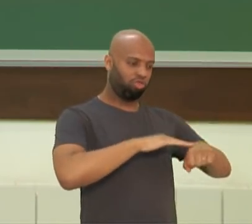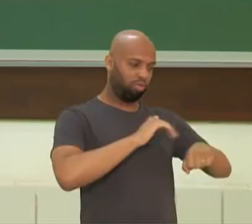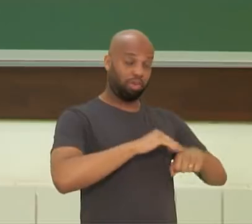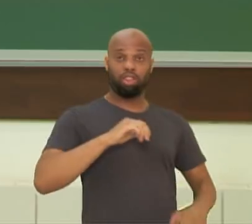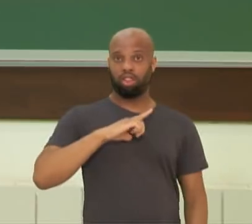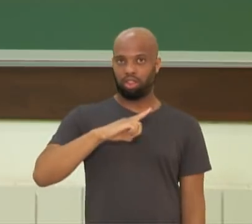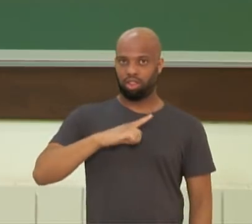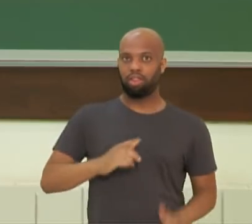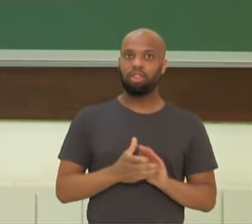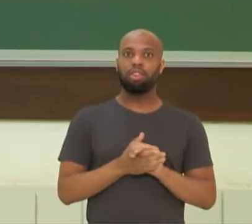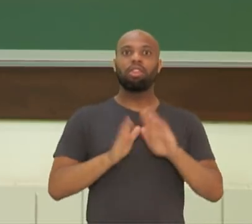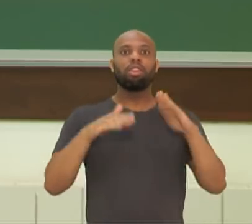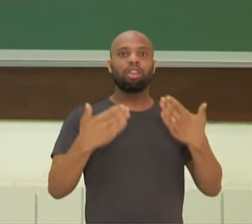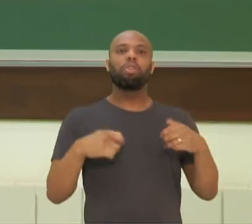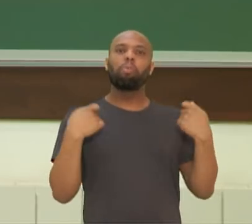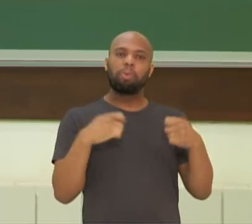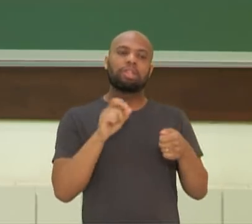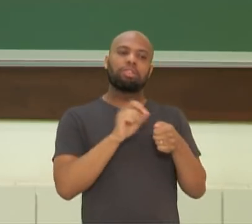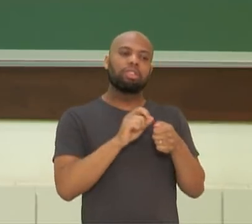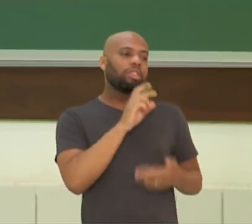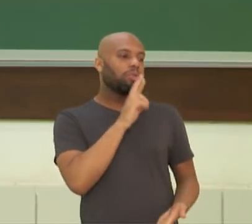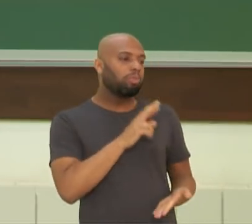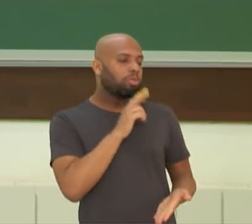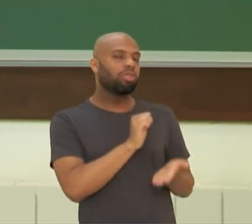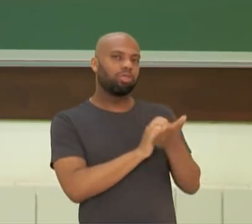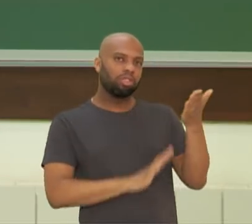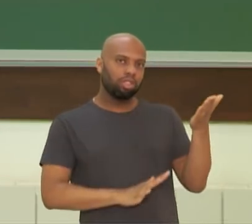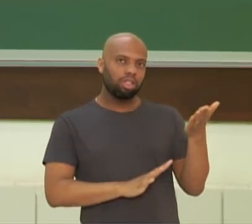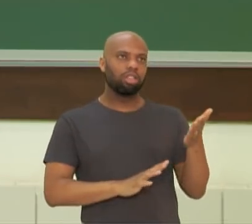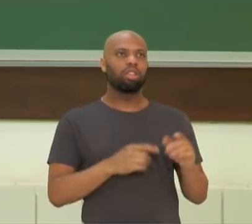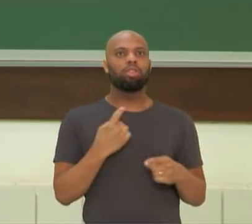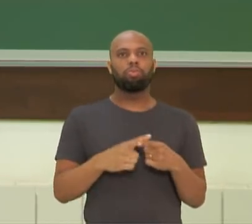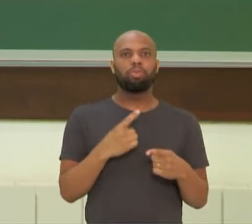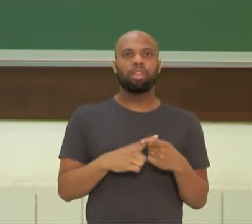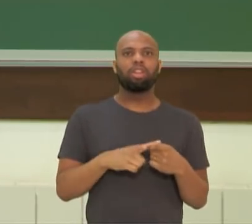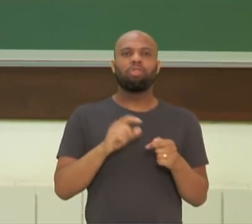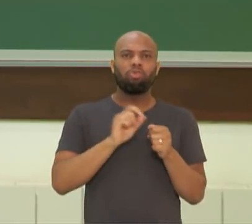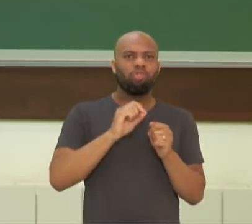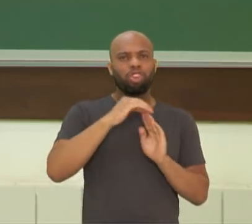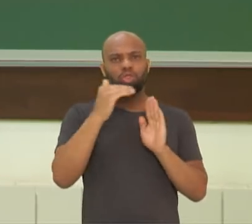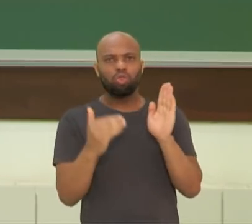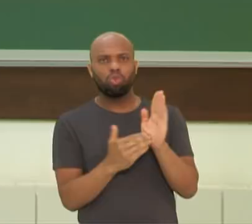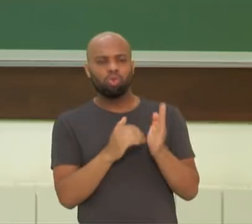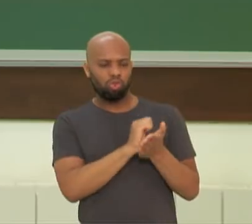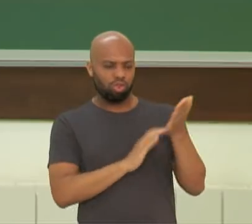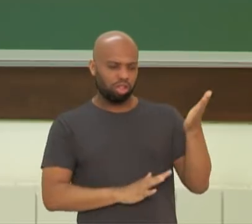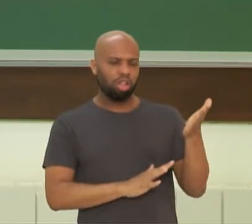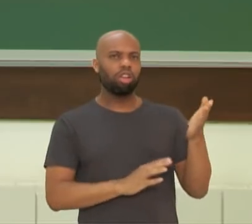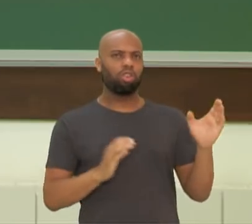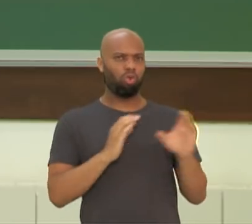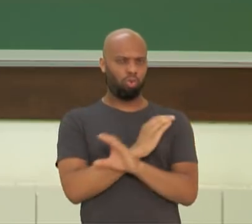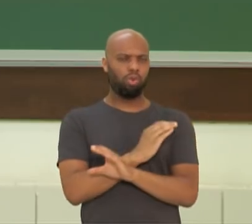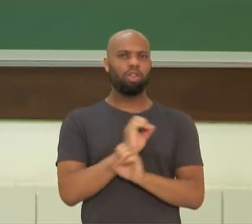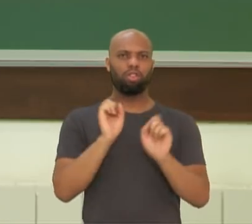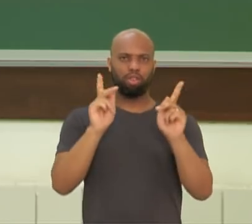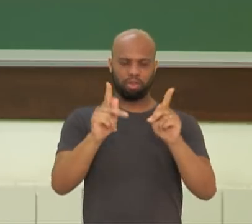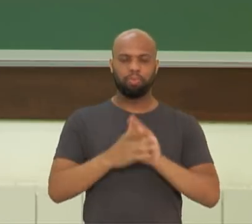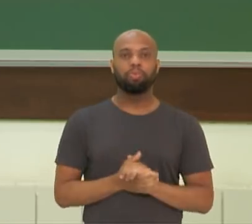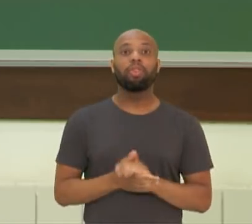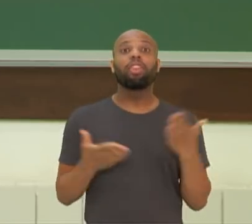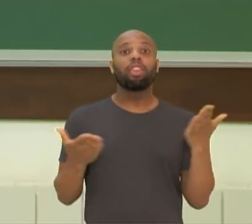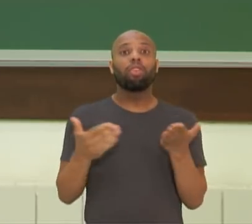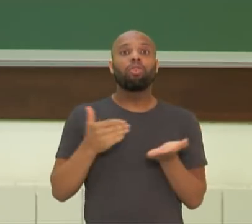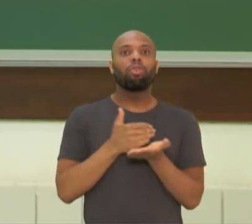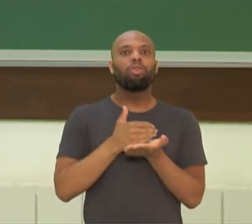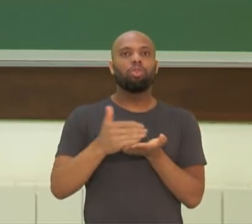aula, tá? Então, não deixa para depois, faz aí, né? Deixa todas as suas atividades em dia, ok? Então,